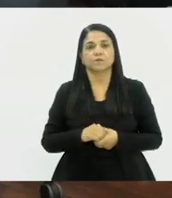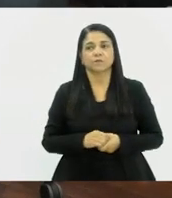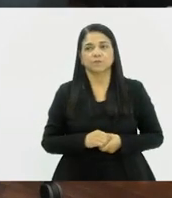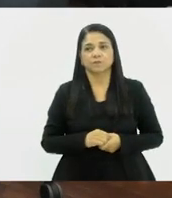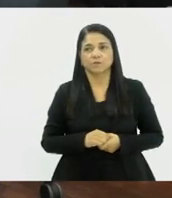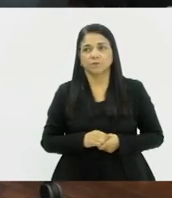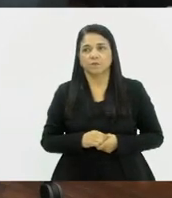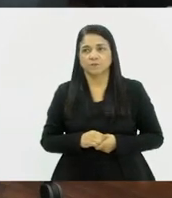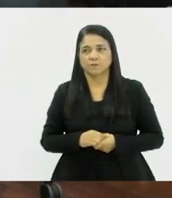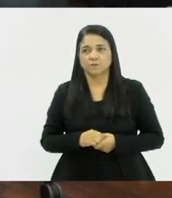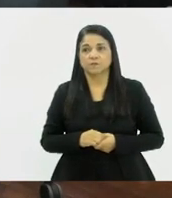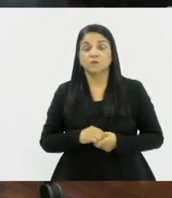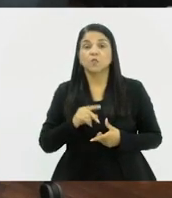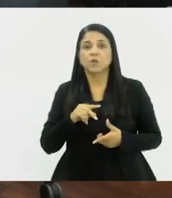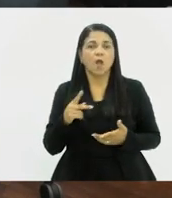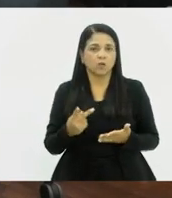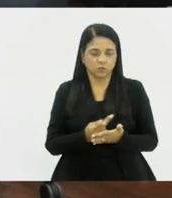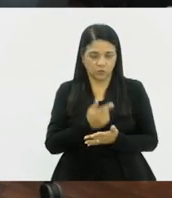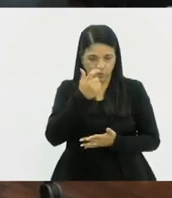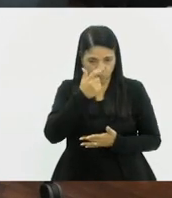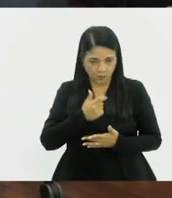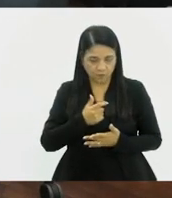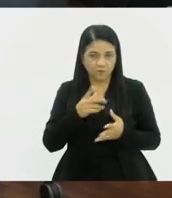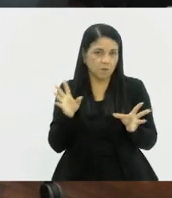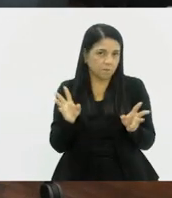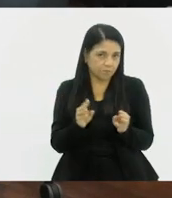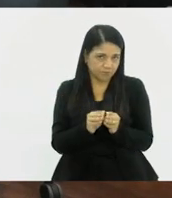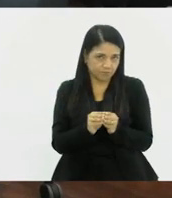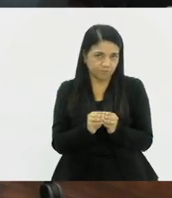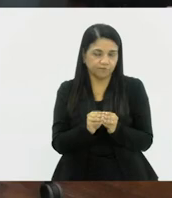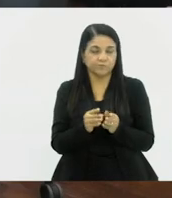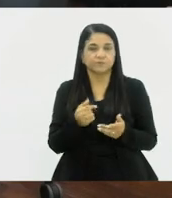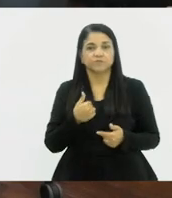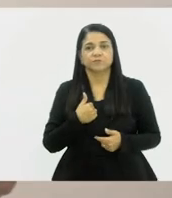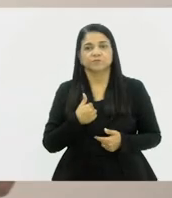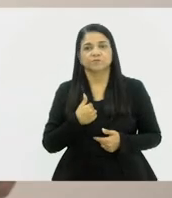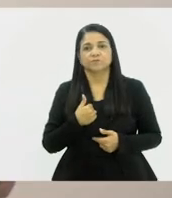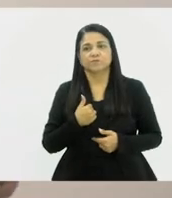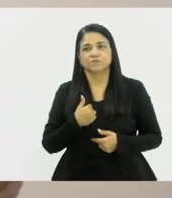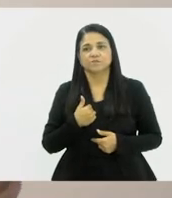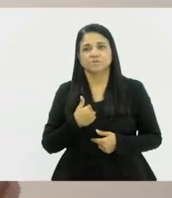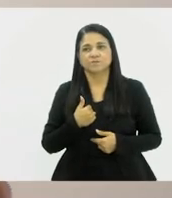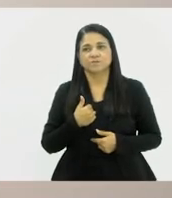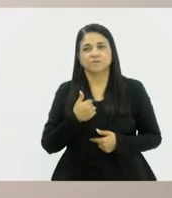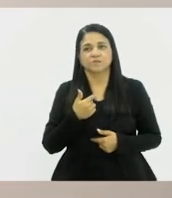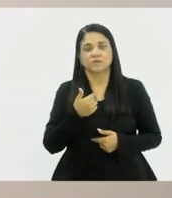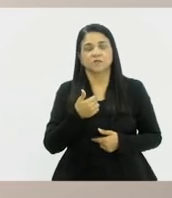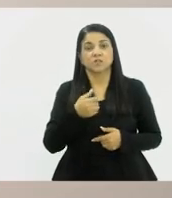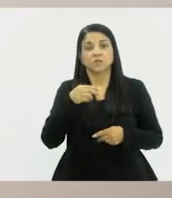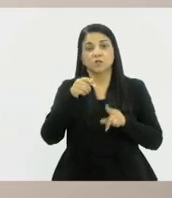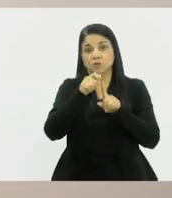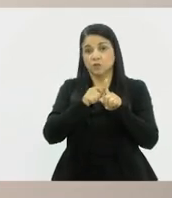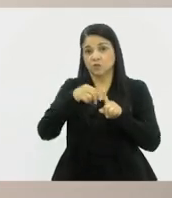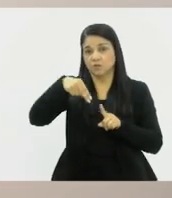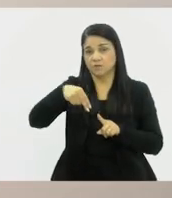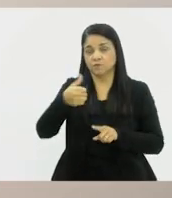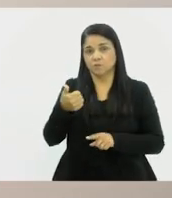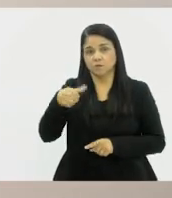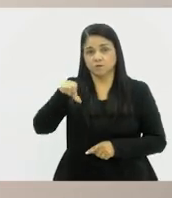eh O que aconteceu comigo vou ser bem breve em novembro de 1994